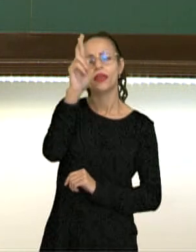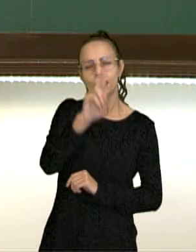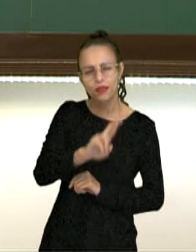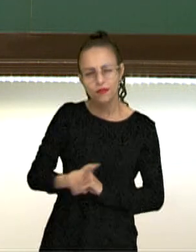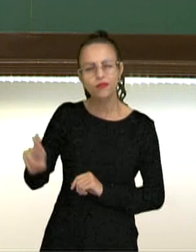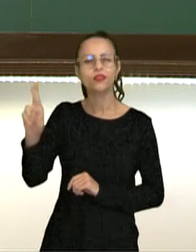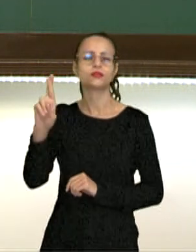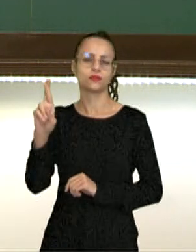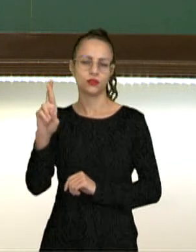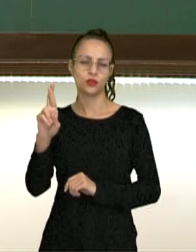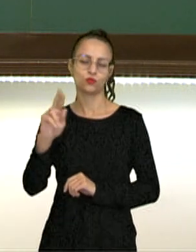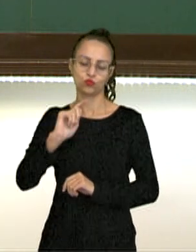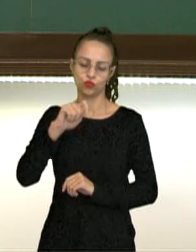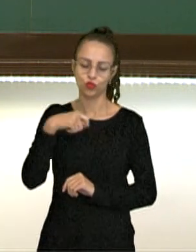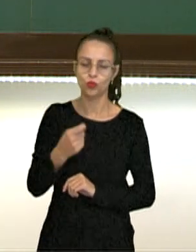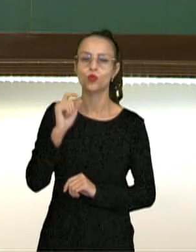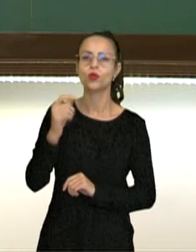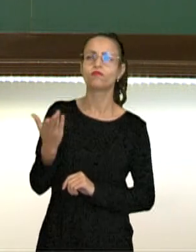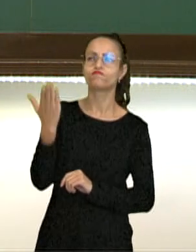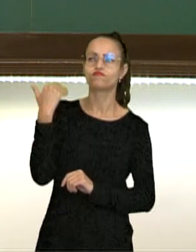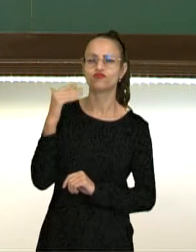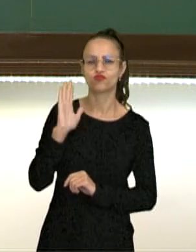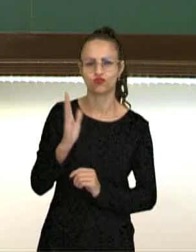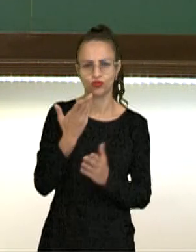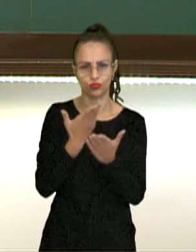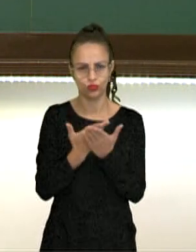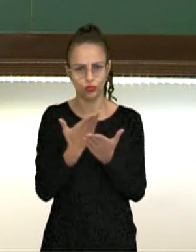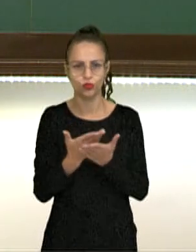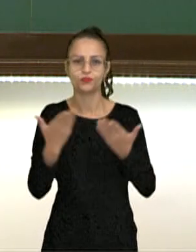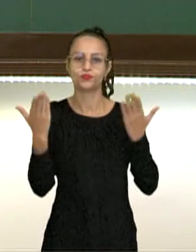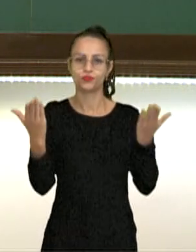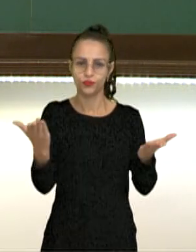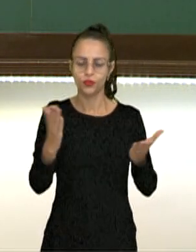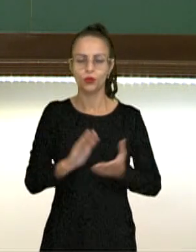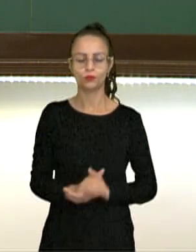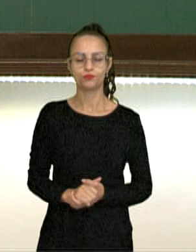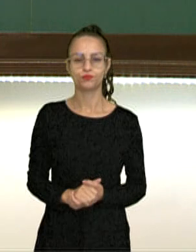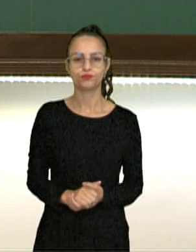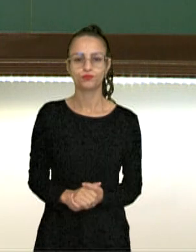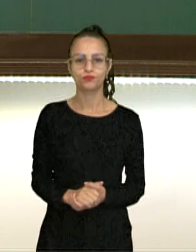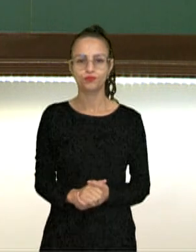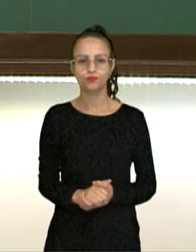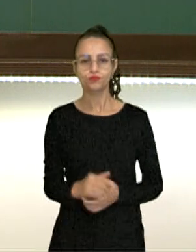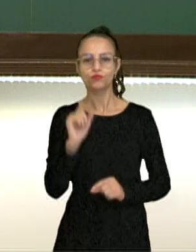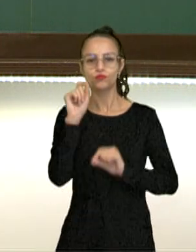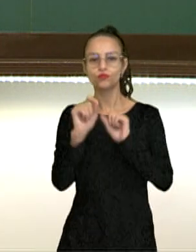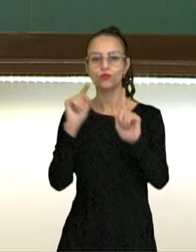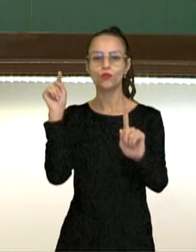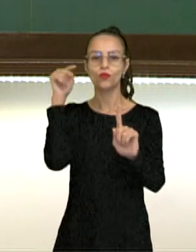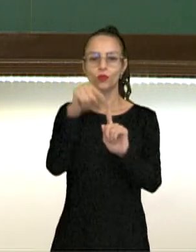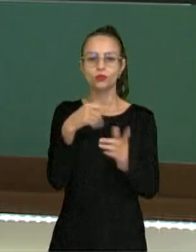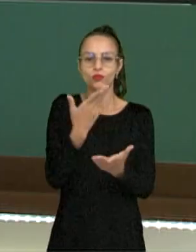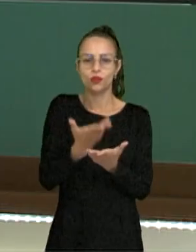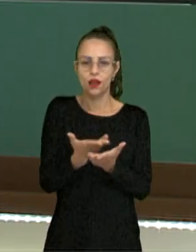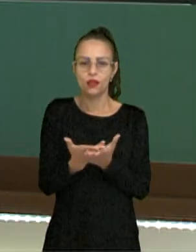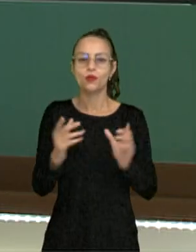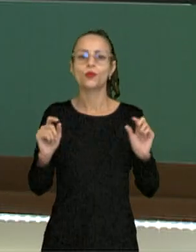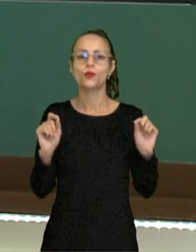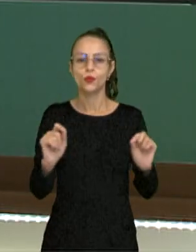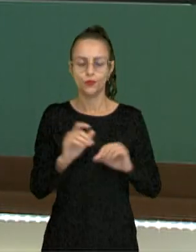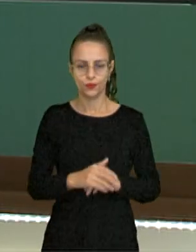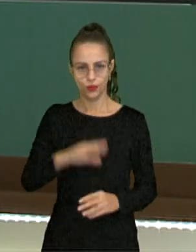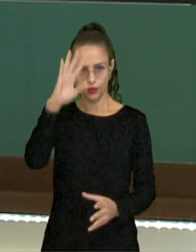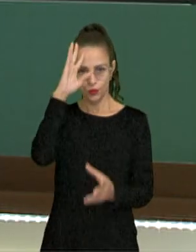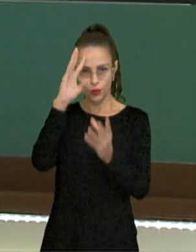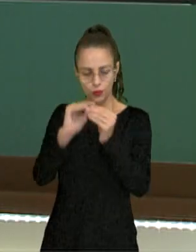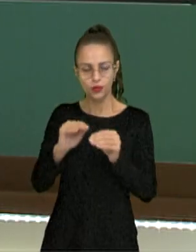revê aquilo que já estudou. Então, nesse sentido, vamos trabalhar ali e os objetivos da nossa aula são compreender